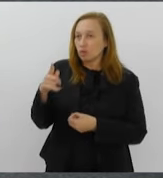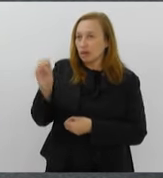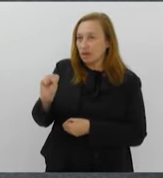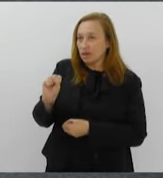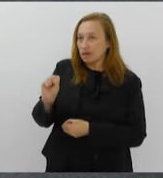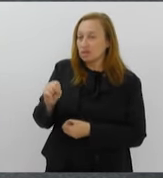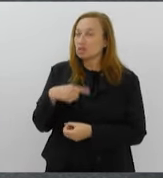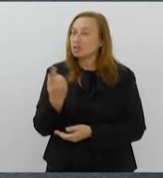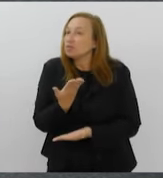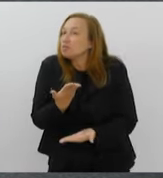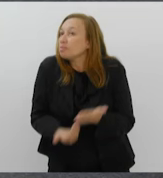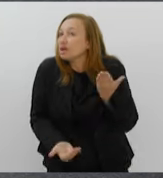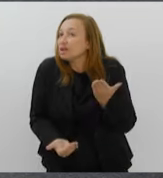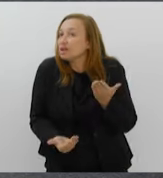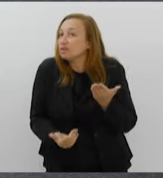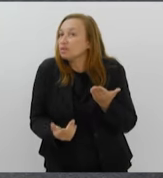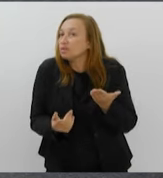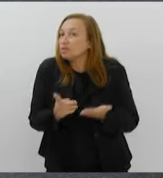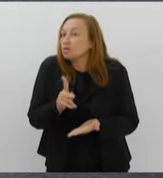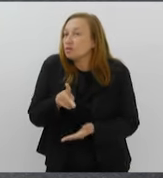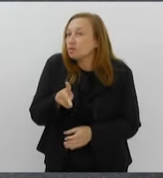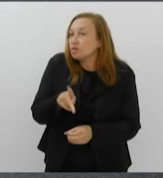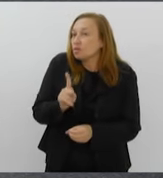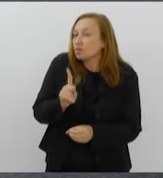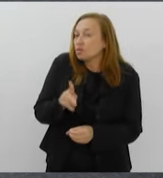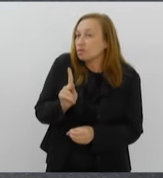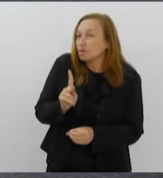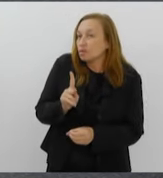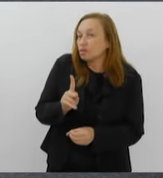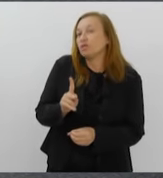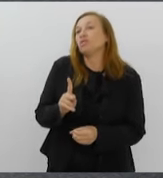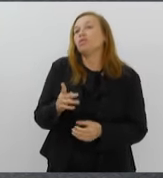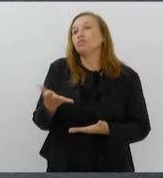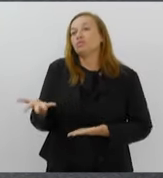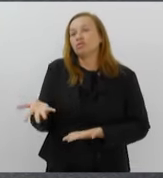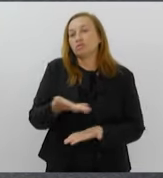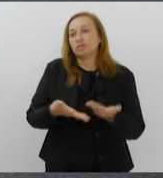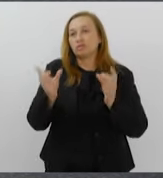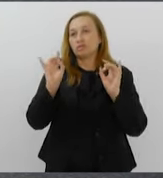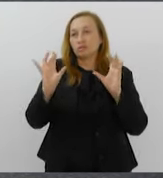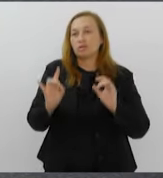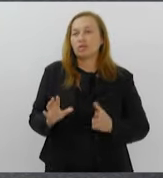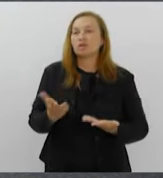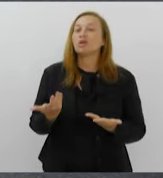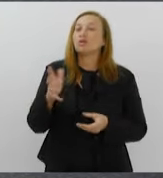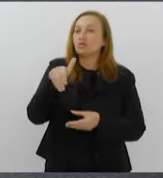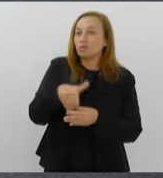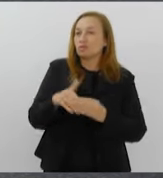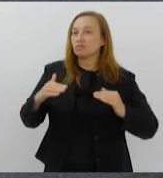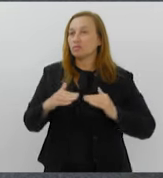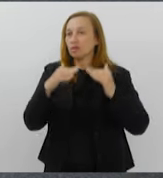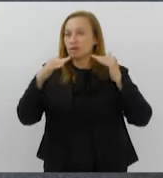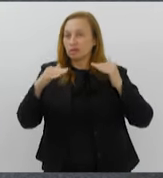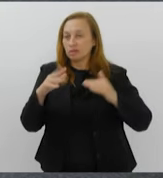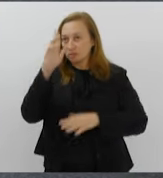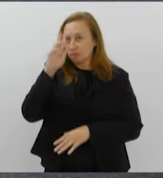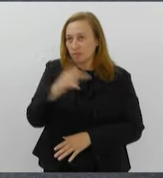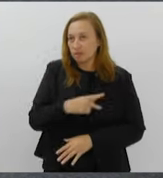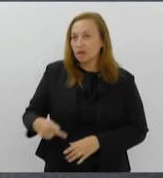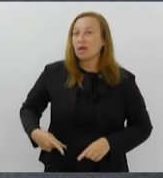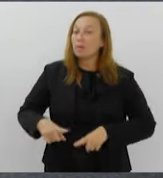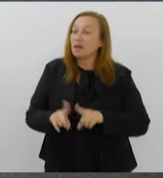estamos perdendo royalties e participação especial. Presidente, estou votando favorável, mas estou